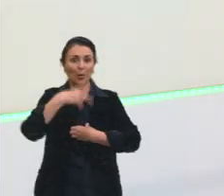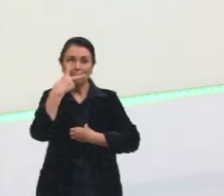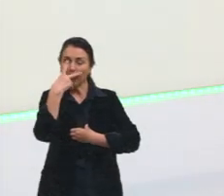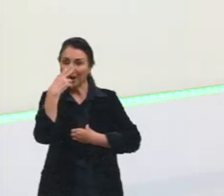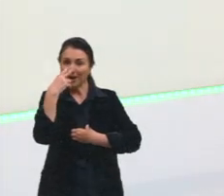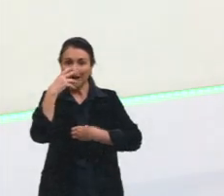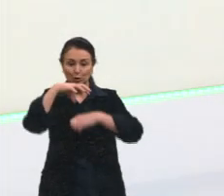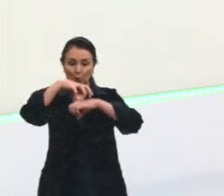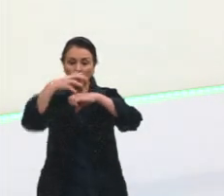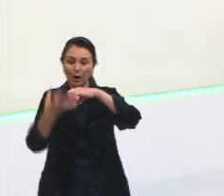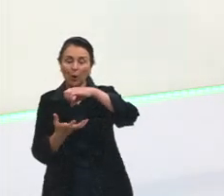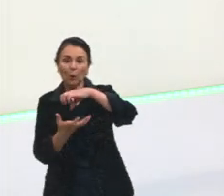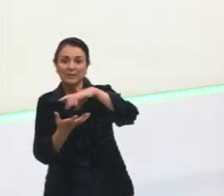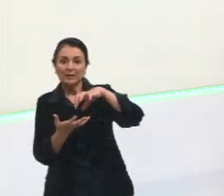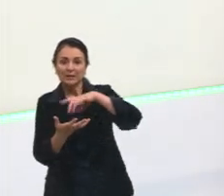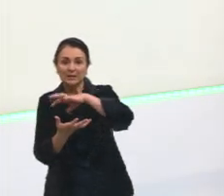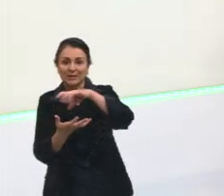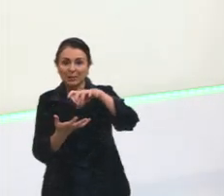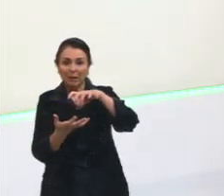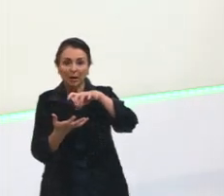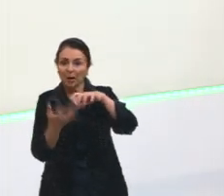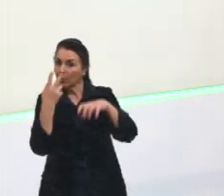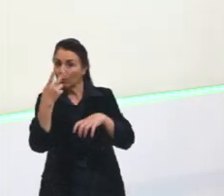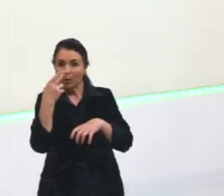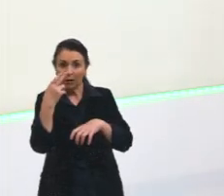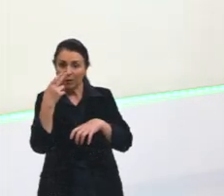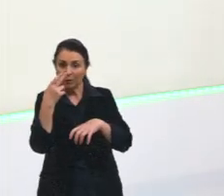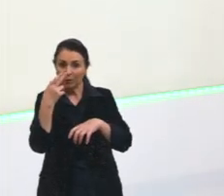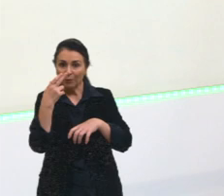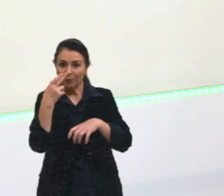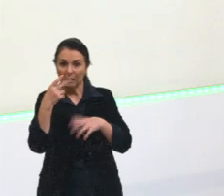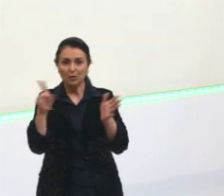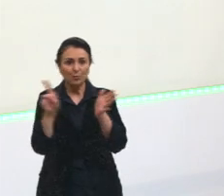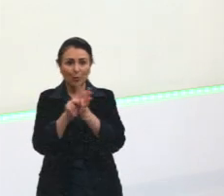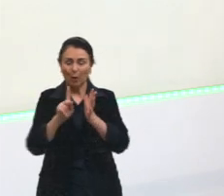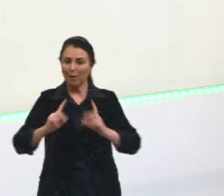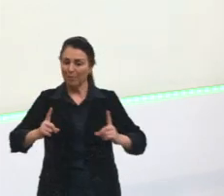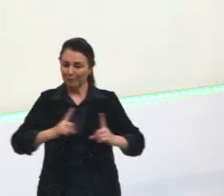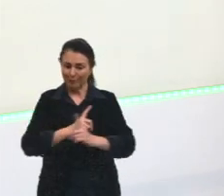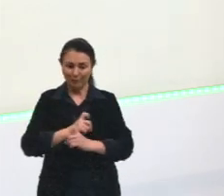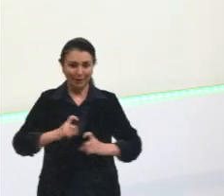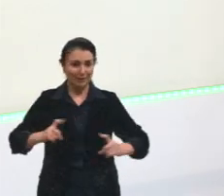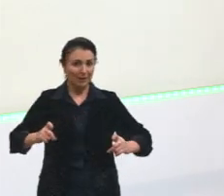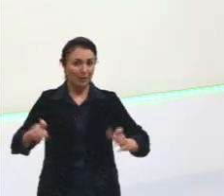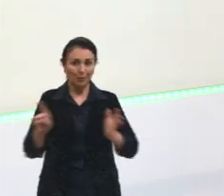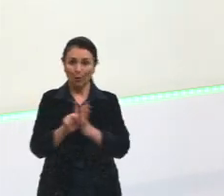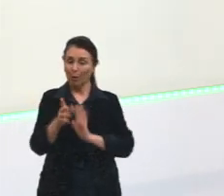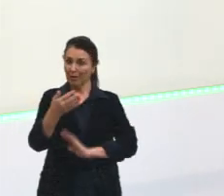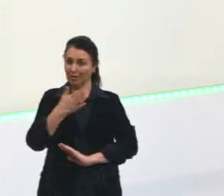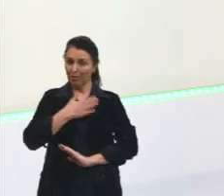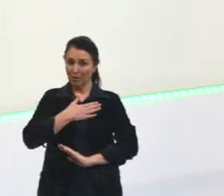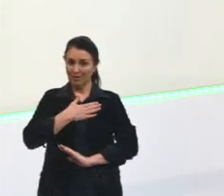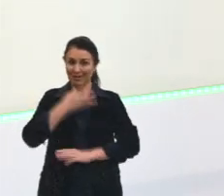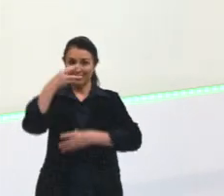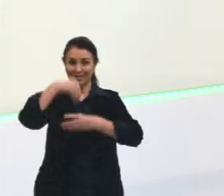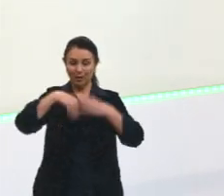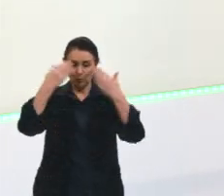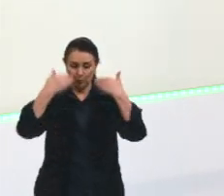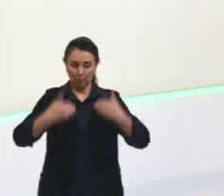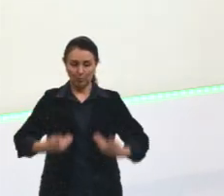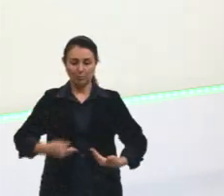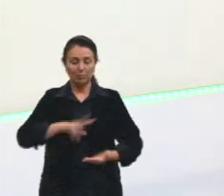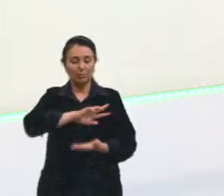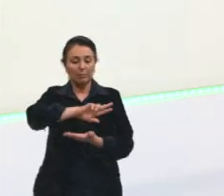é formado mais de bactérias do que nas nossas próprias células o nosso corpo humano então nós temos